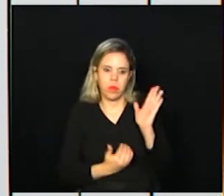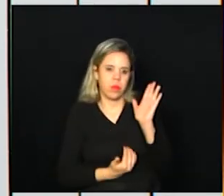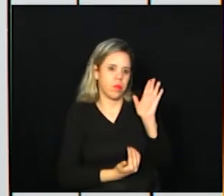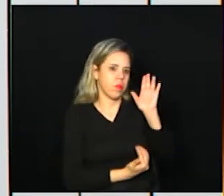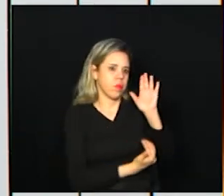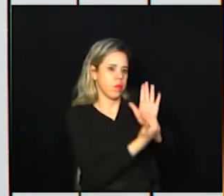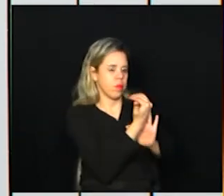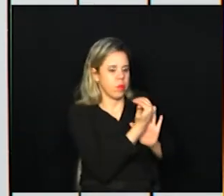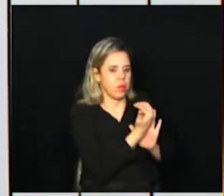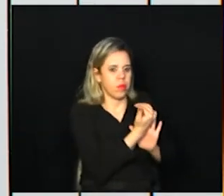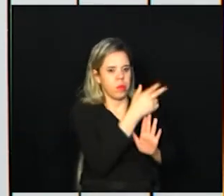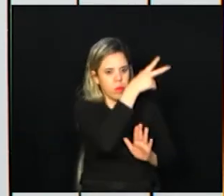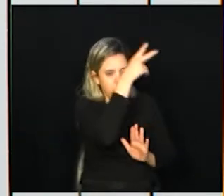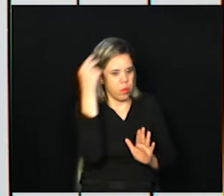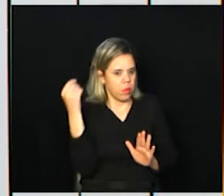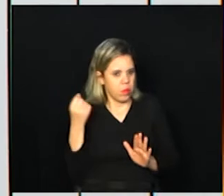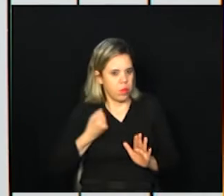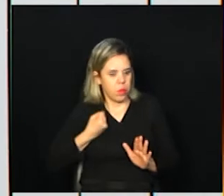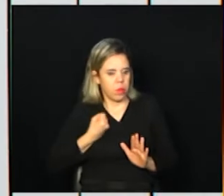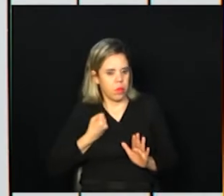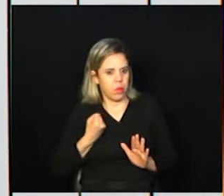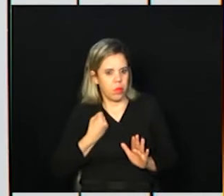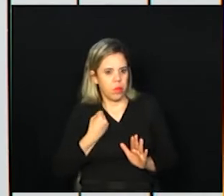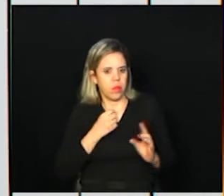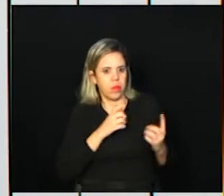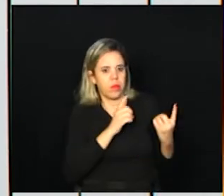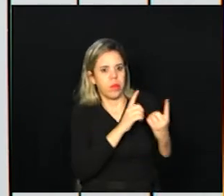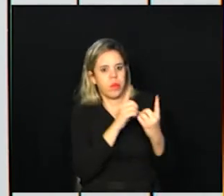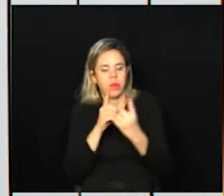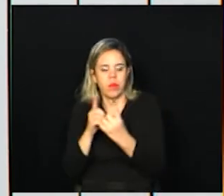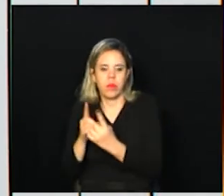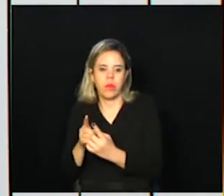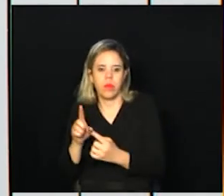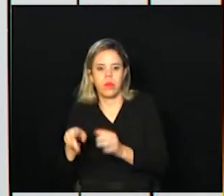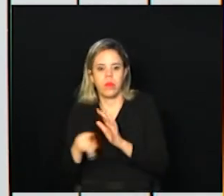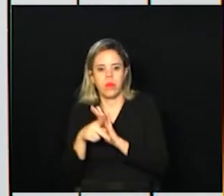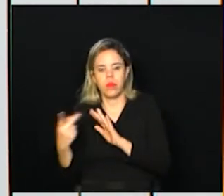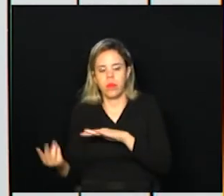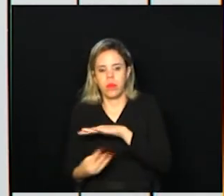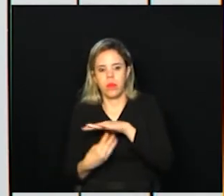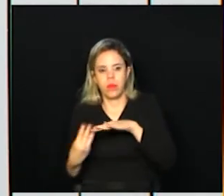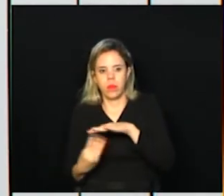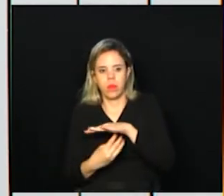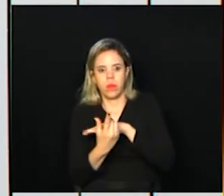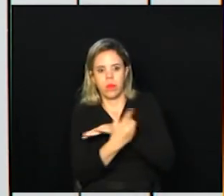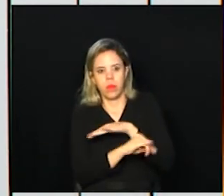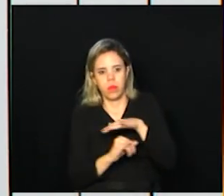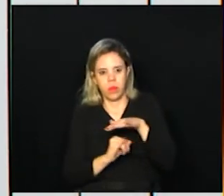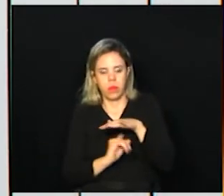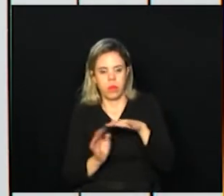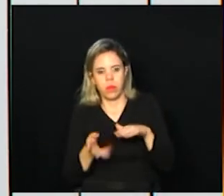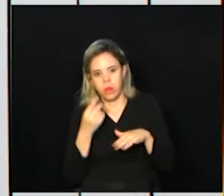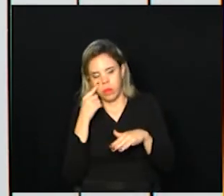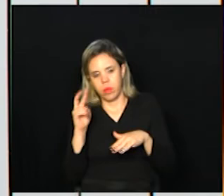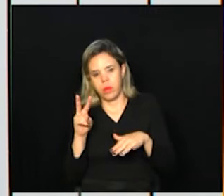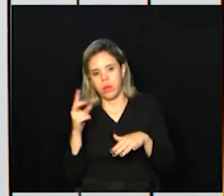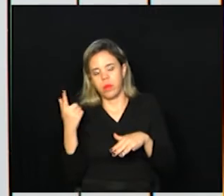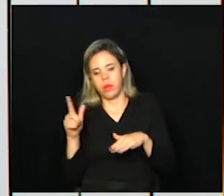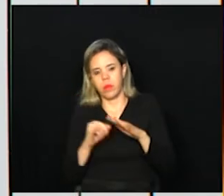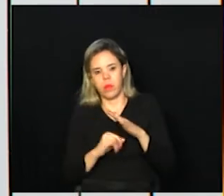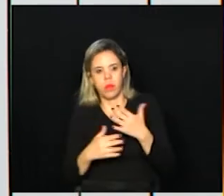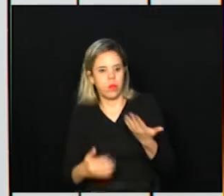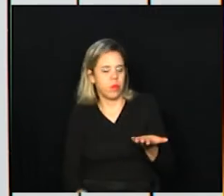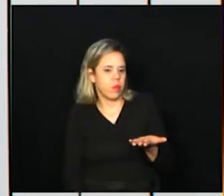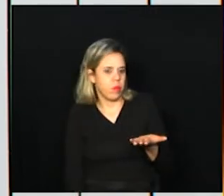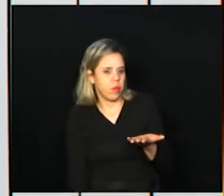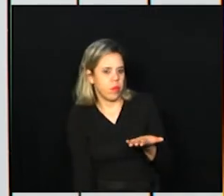prefeitura vai aumentar o número de serviços prestados por ela, ou ela vai terceirizar isso para as ONGs, como a gente já viu em outros setores?